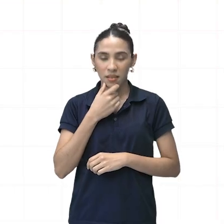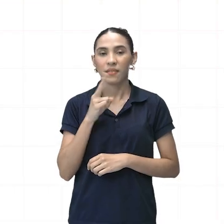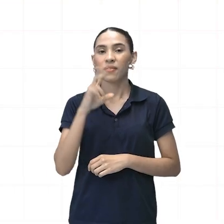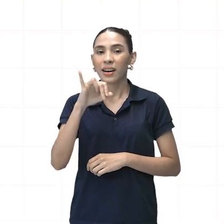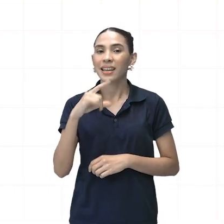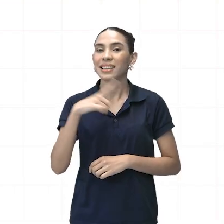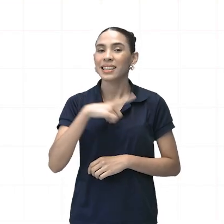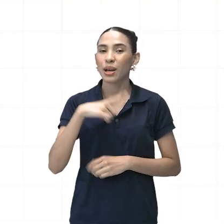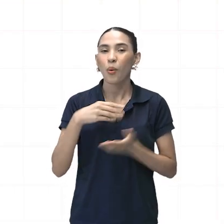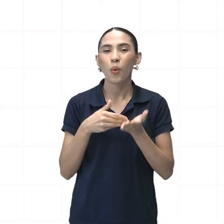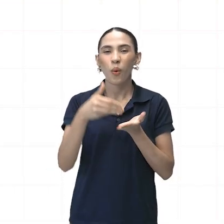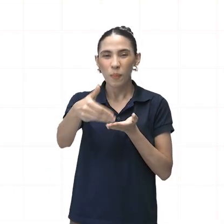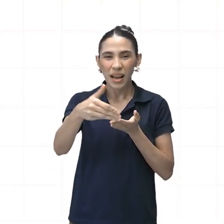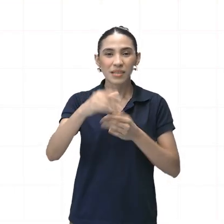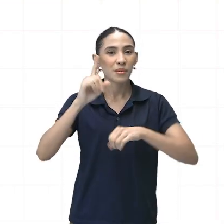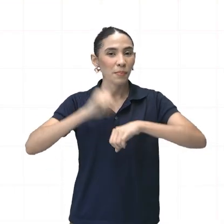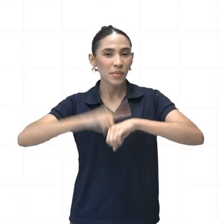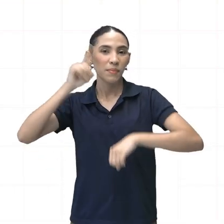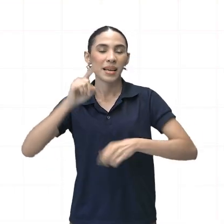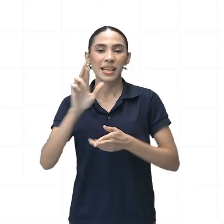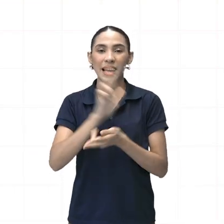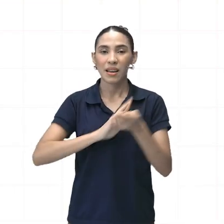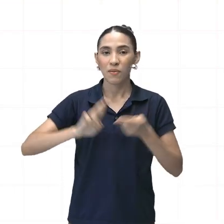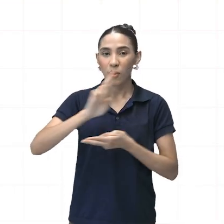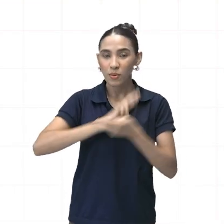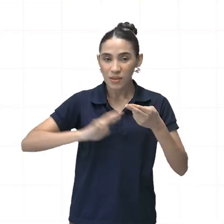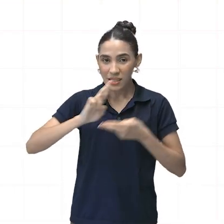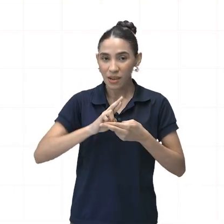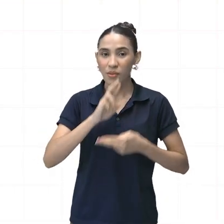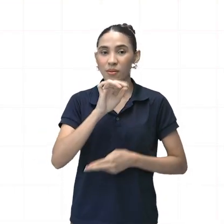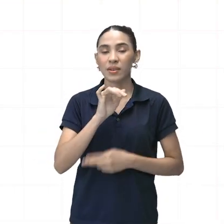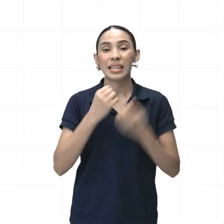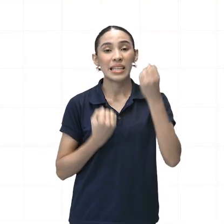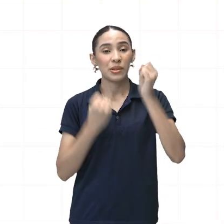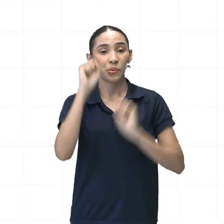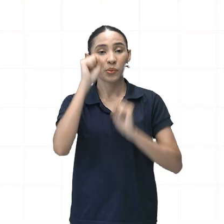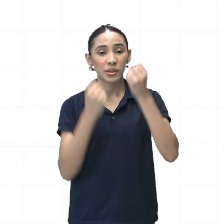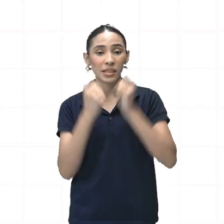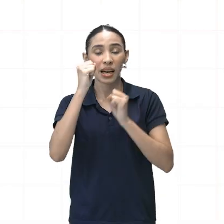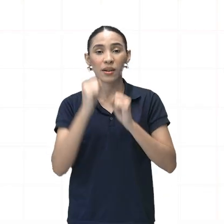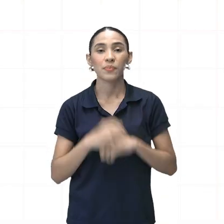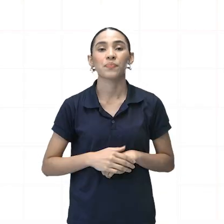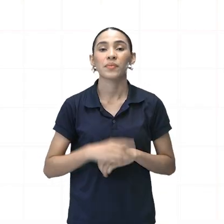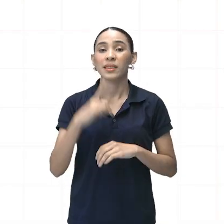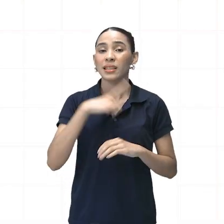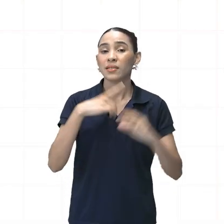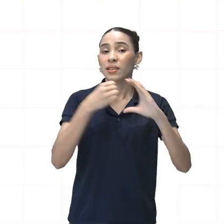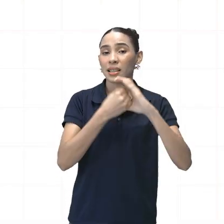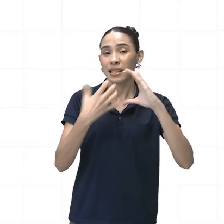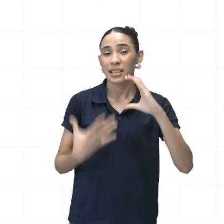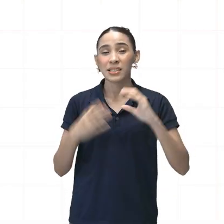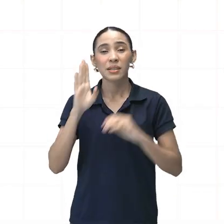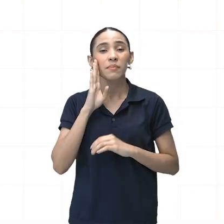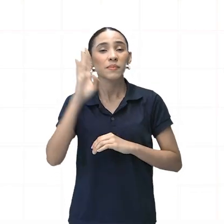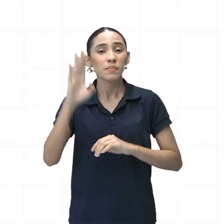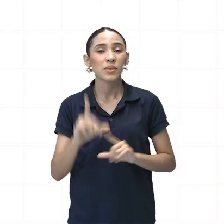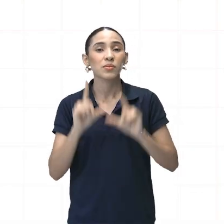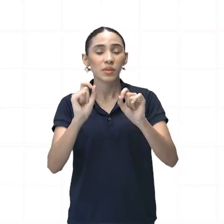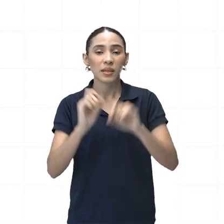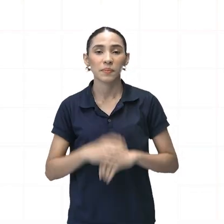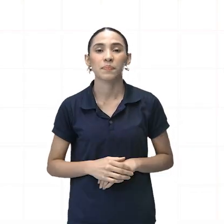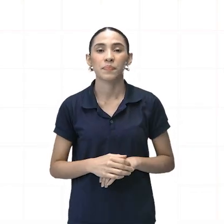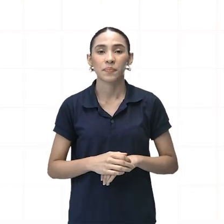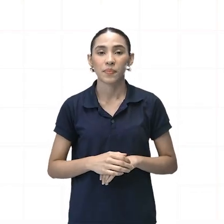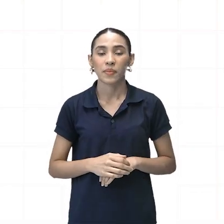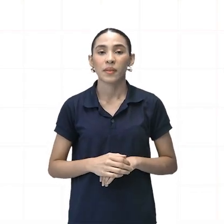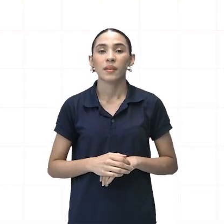vai ter o início com a primeira revolução industrial, que vai ser caracterizada principalmente por conta